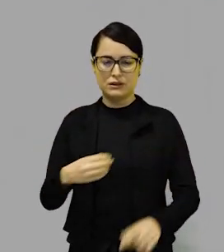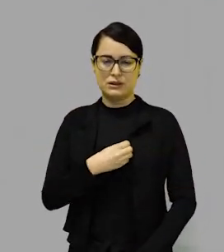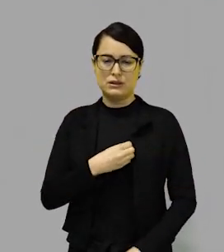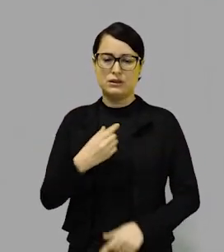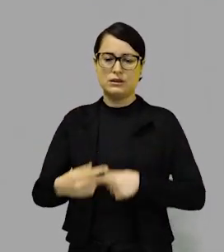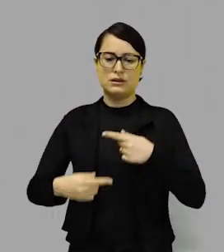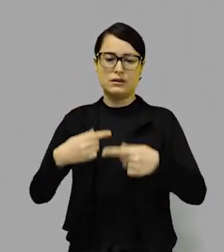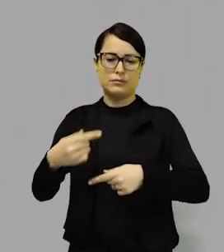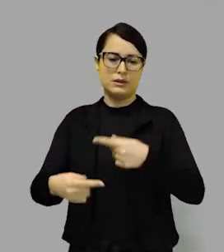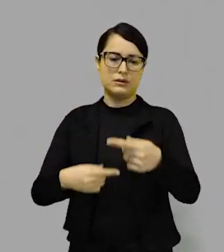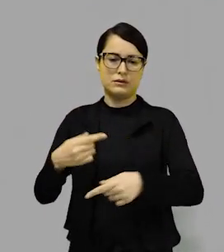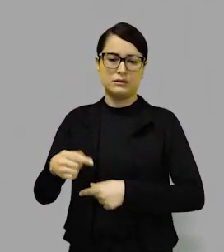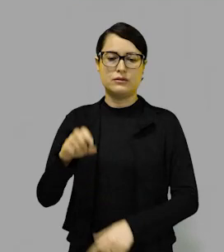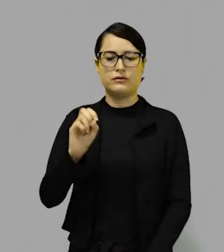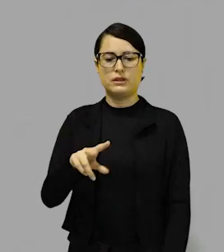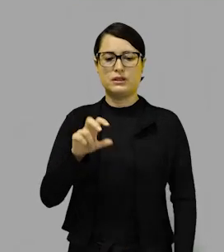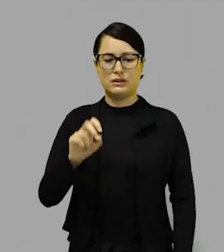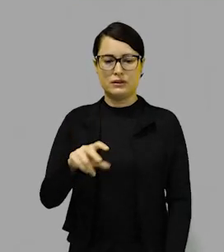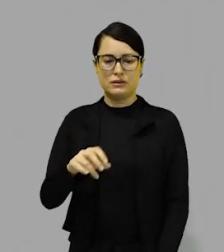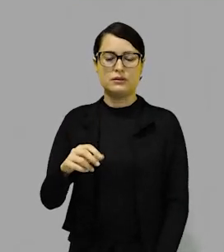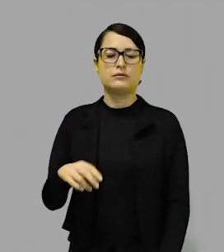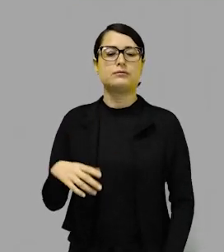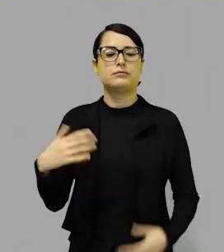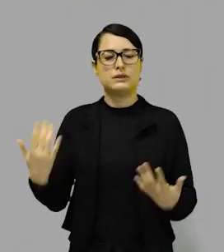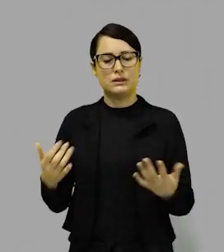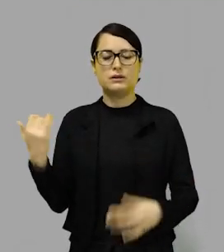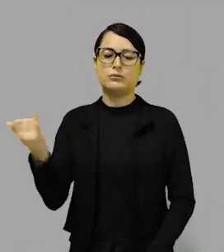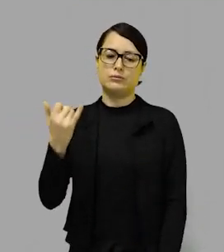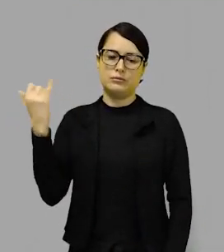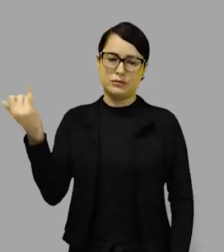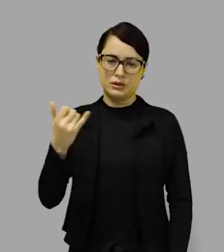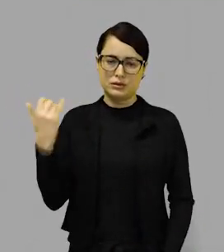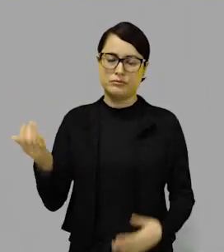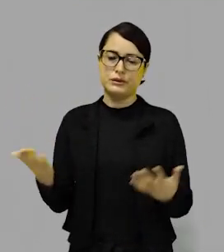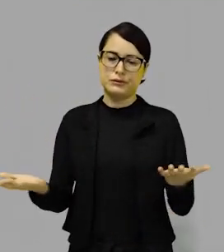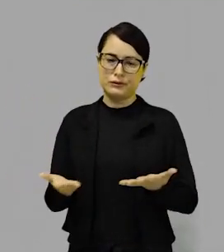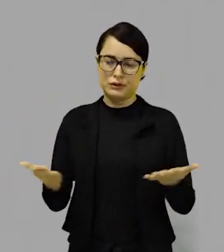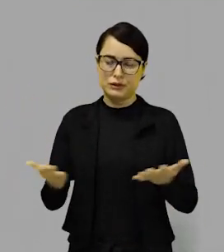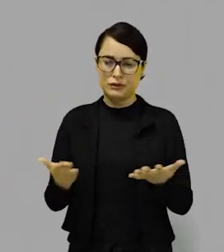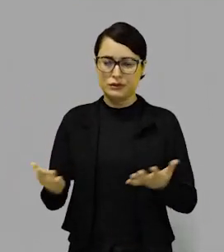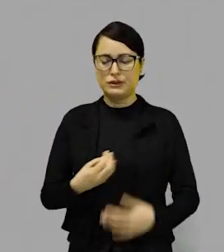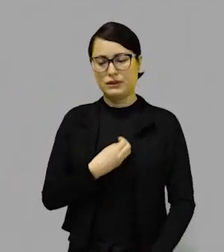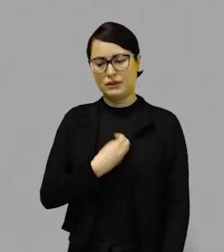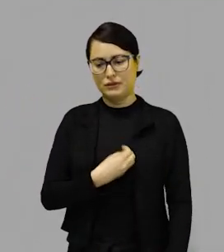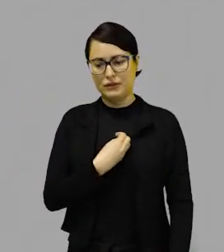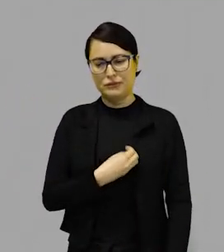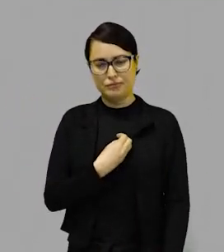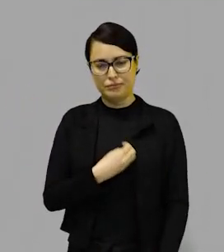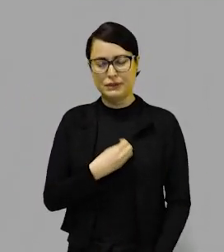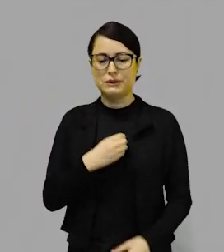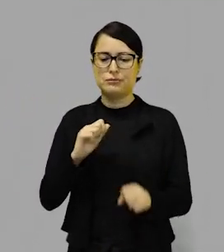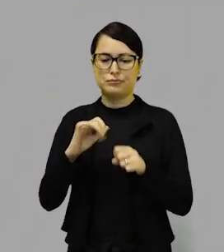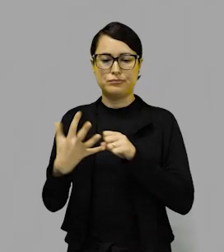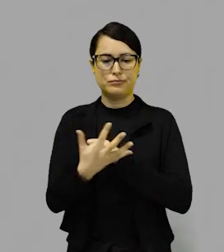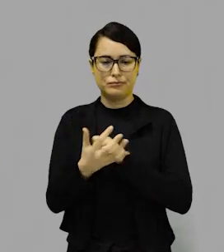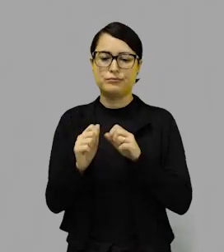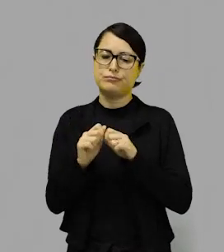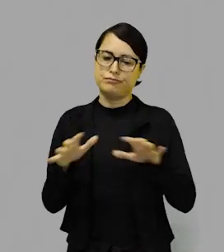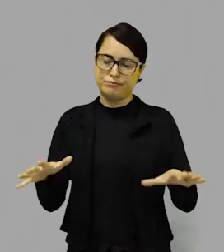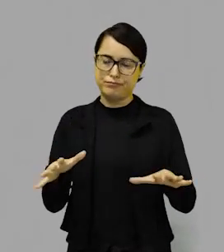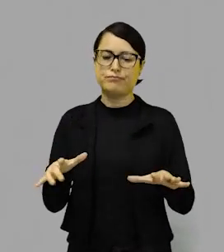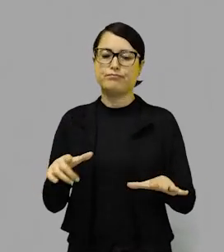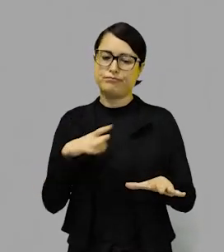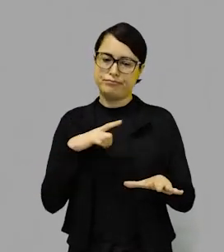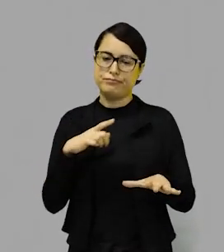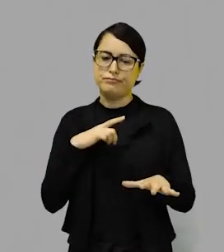e reprodução viral. Tá muito importante, um assunto bem atual. Nós estamos vivendo uma pandemia causada